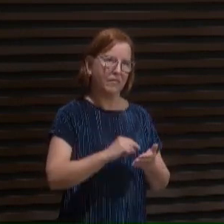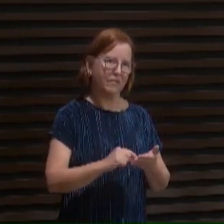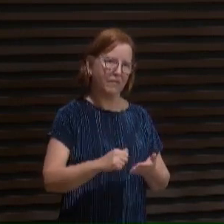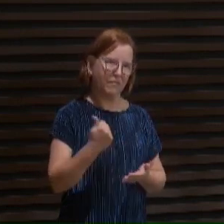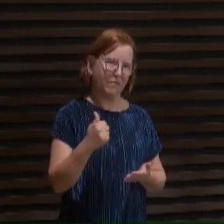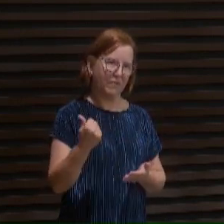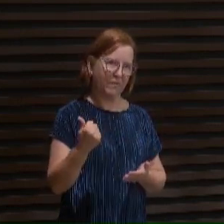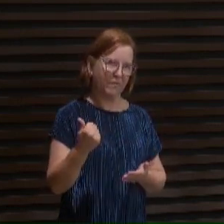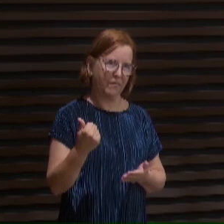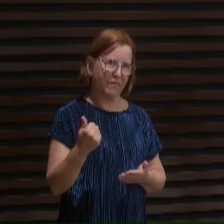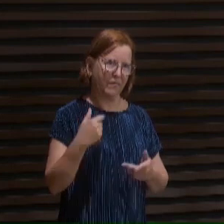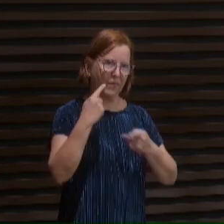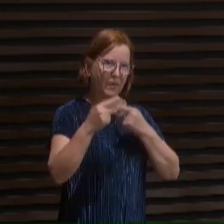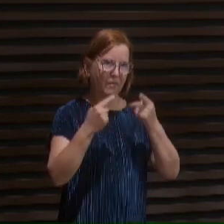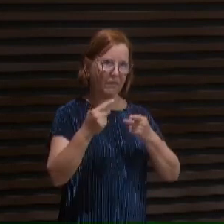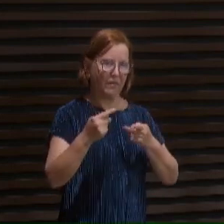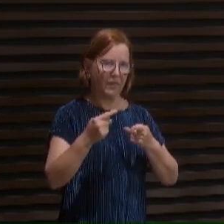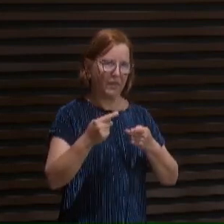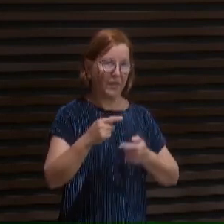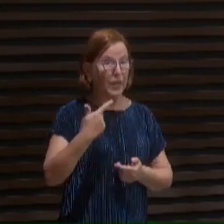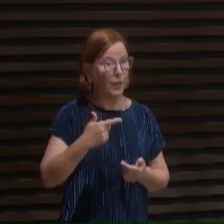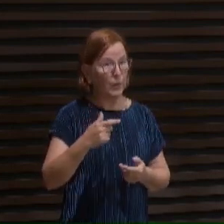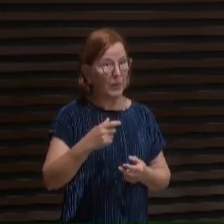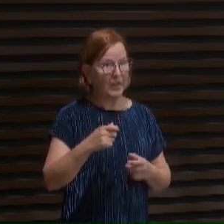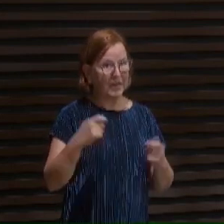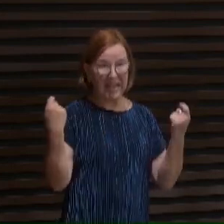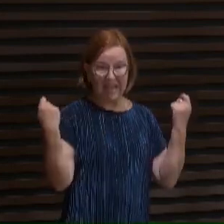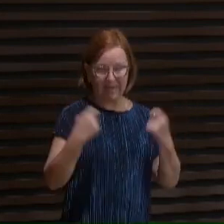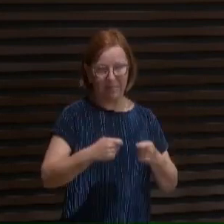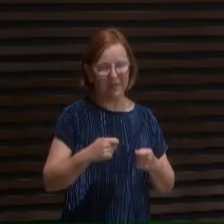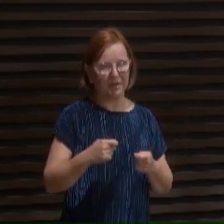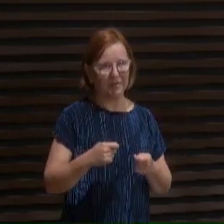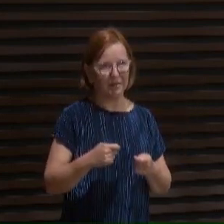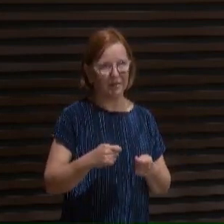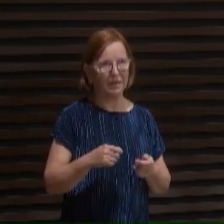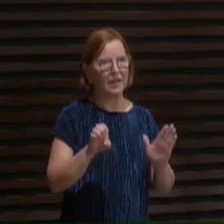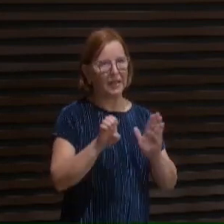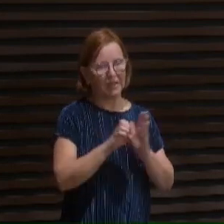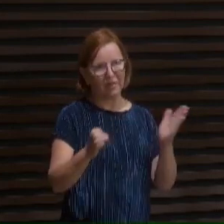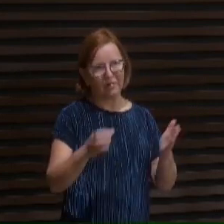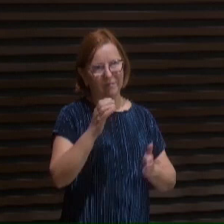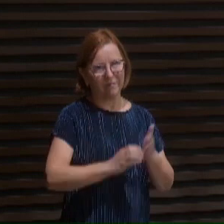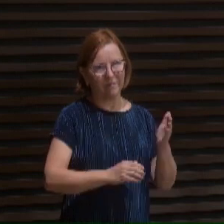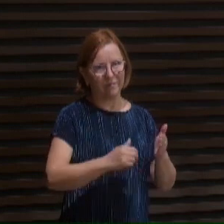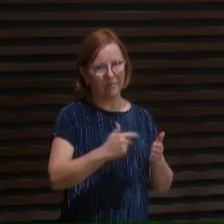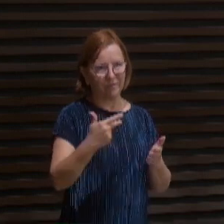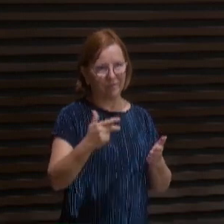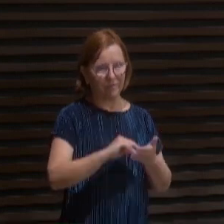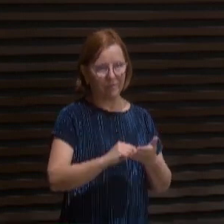11, ele fala da sua incapacidade. Êxodo 3:11. Êxodo